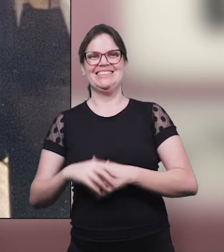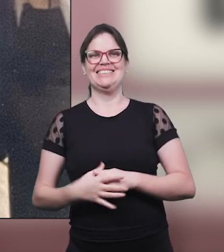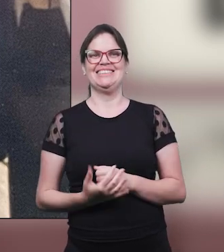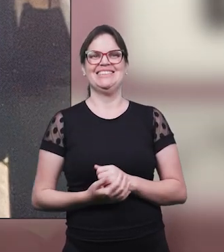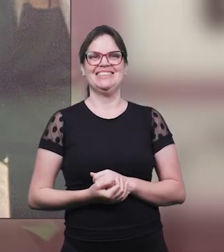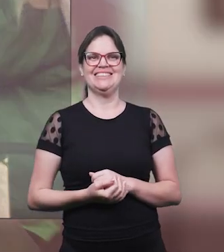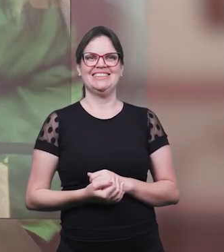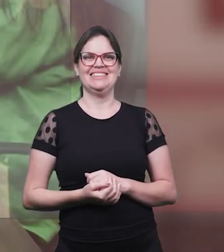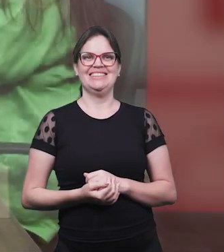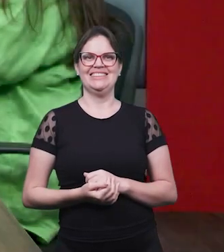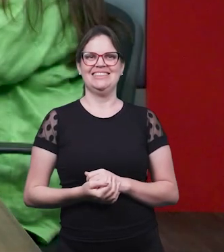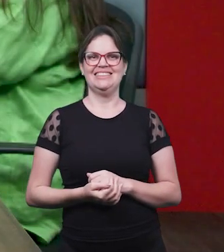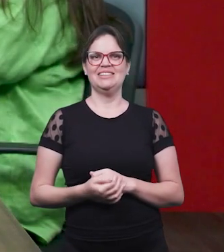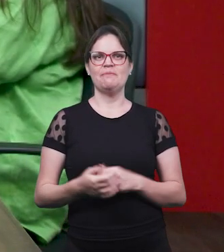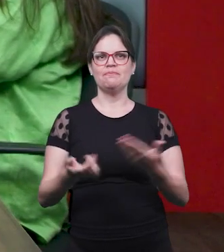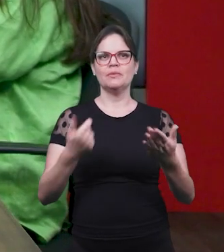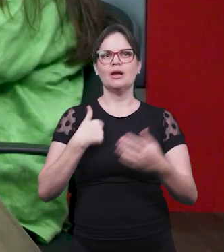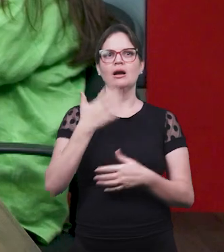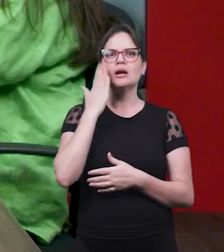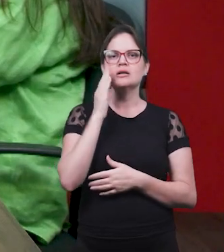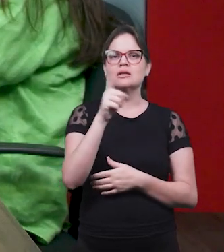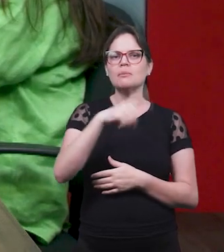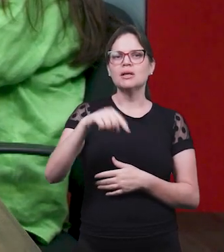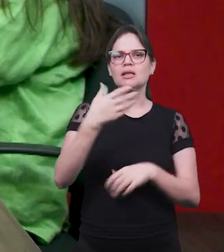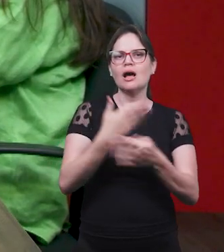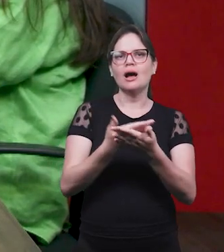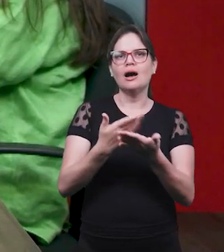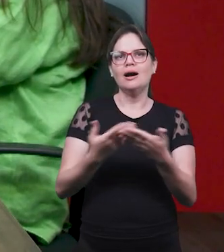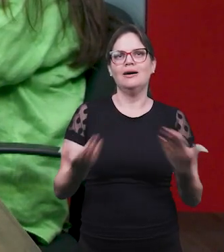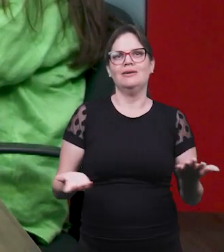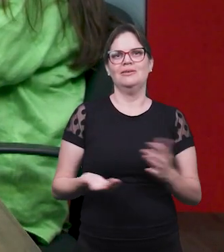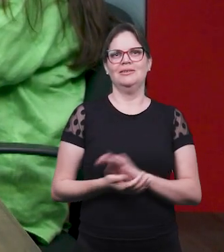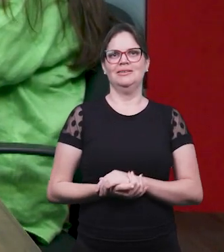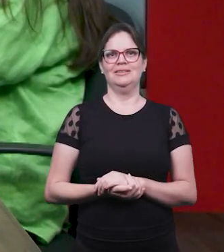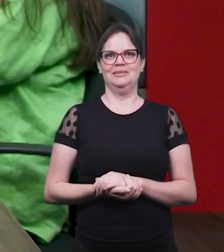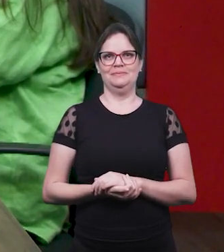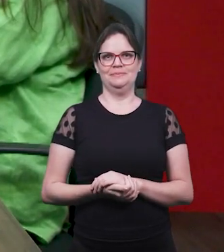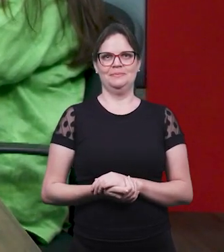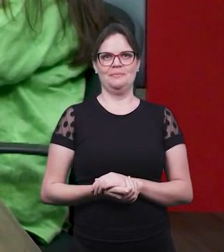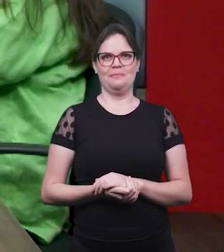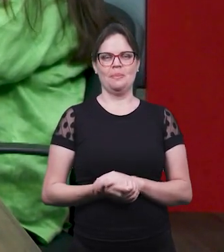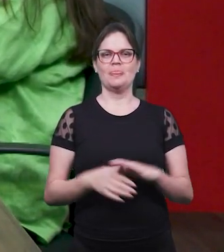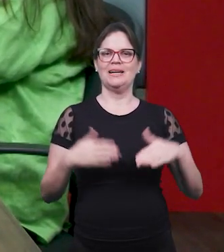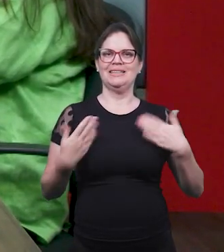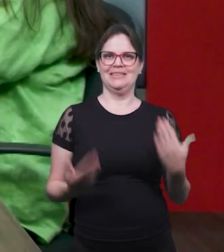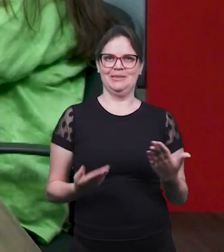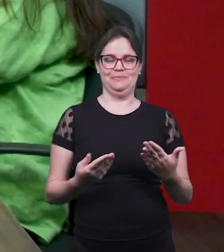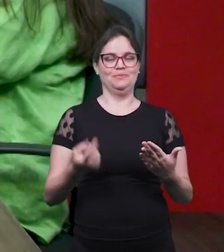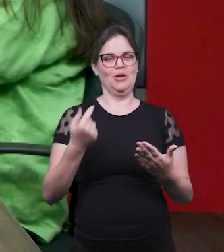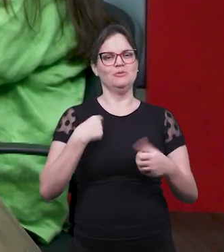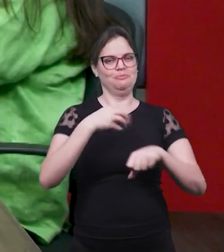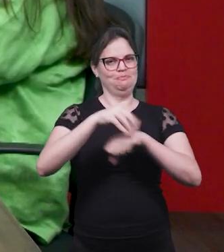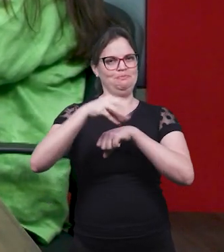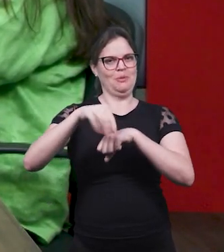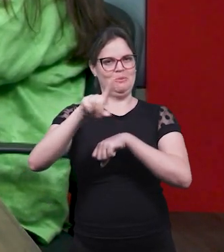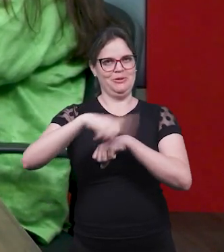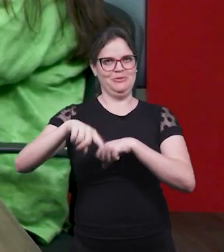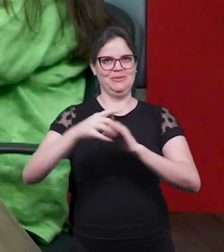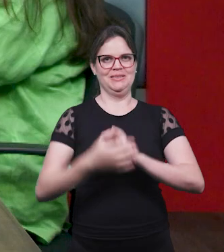que são os bravos na aula. Só tem que nos ensinar. Isso é uma calúnia. Olha só, isso aqui é uma coisa para todo mundo.